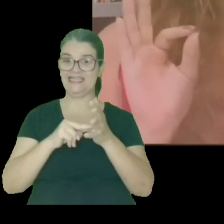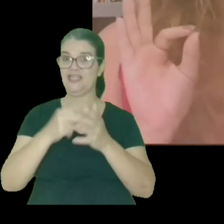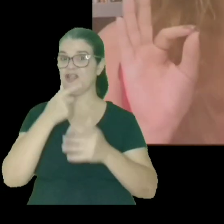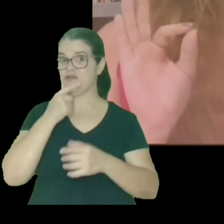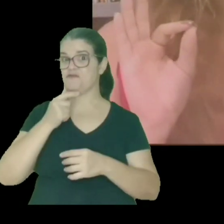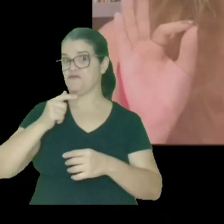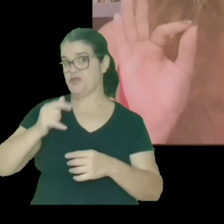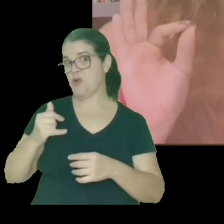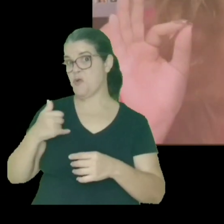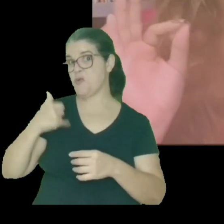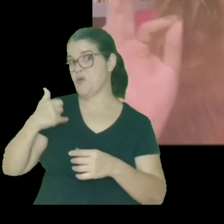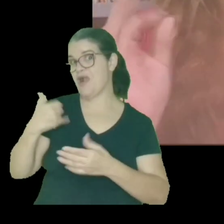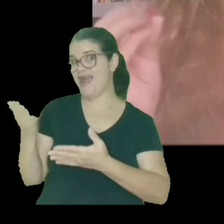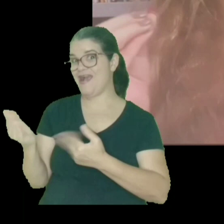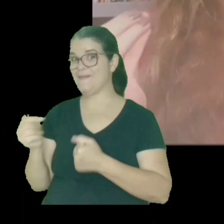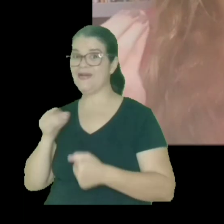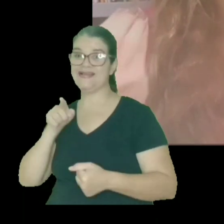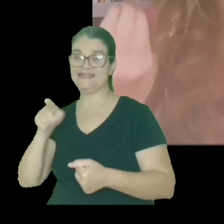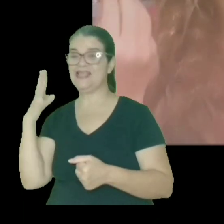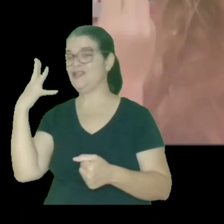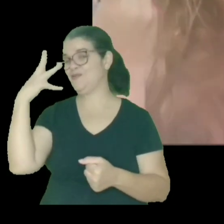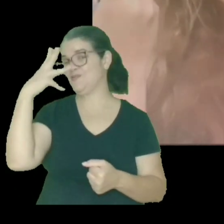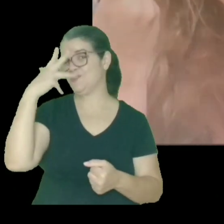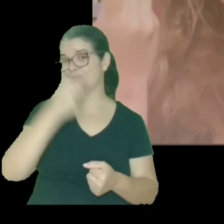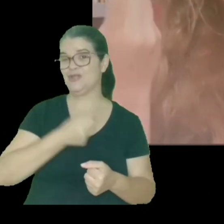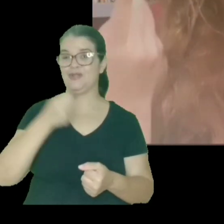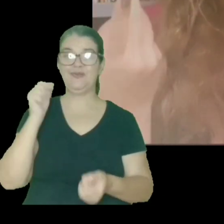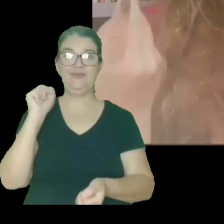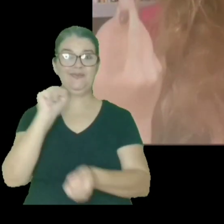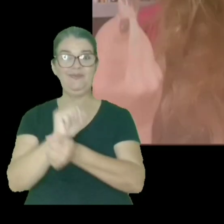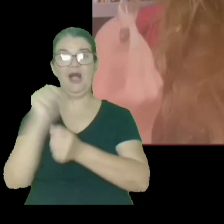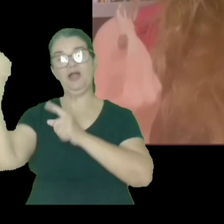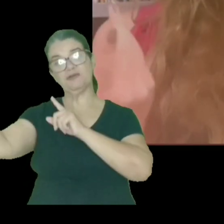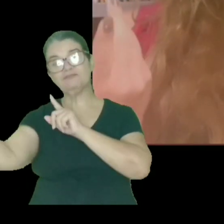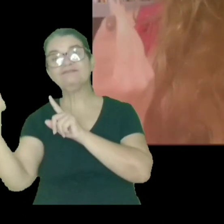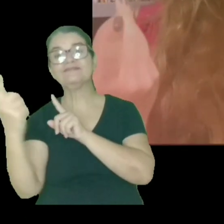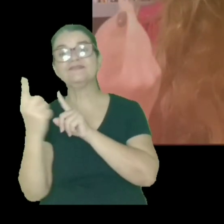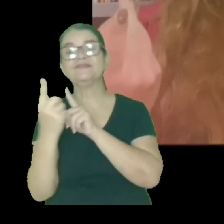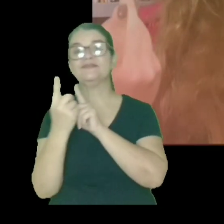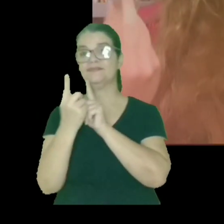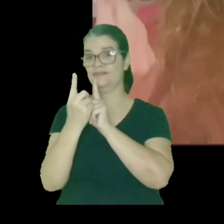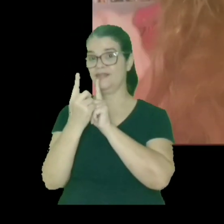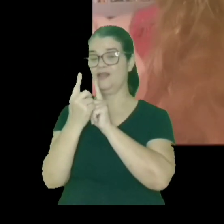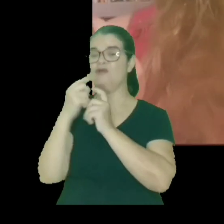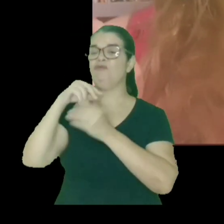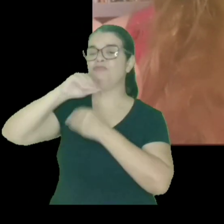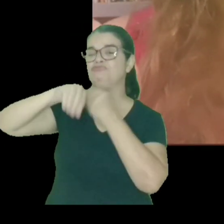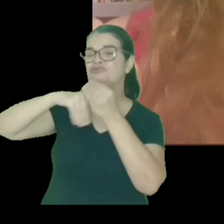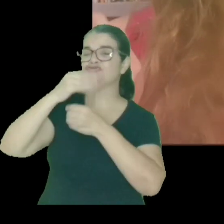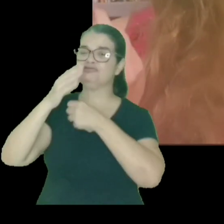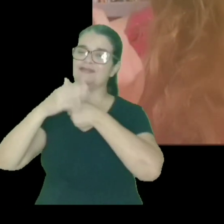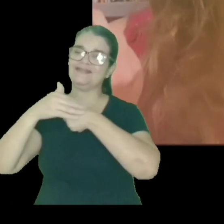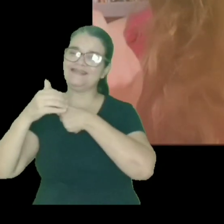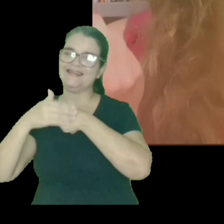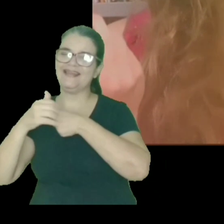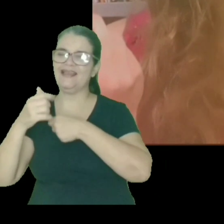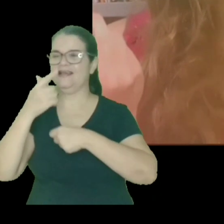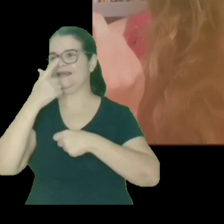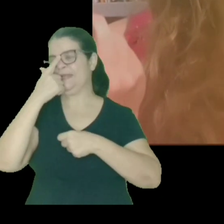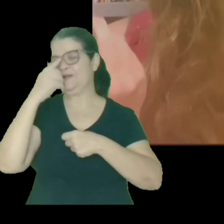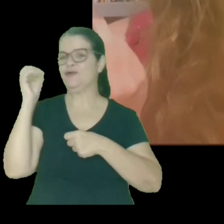rapaz. Esse menino muito bonito parou diante de mim e, numa mistura de carinho,